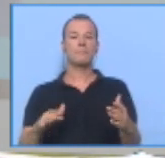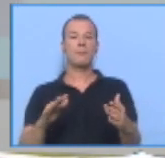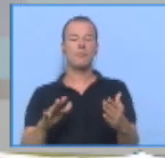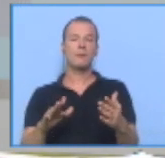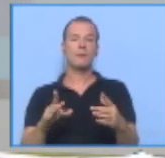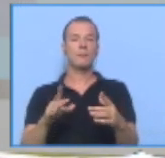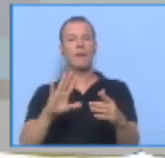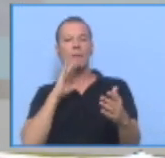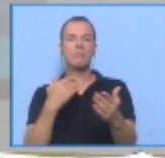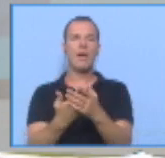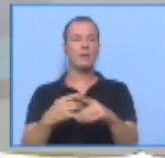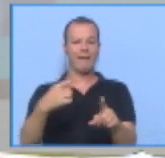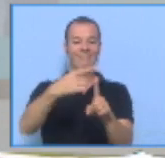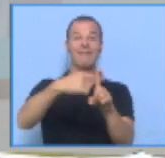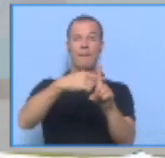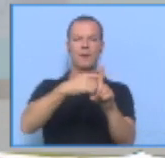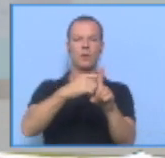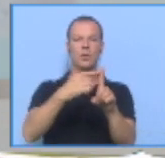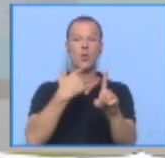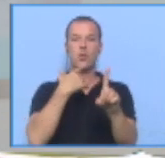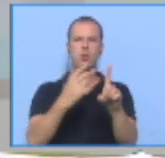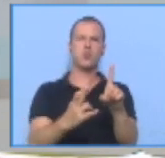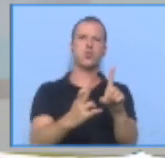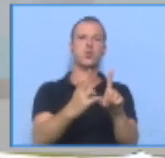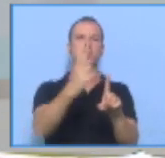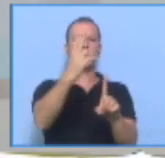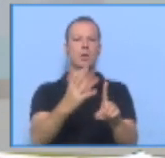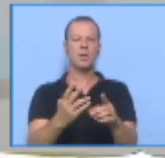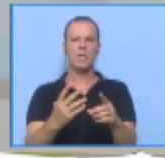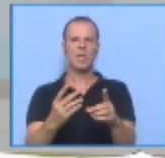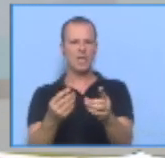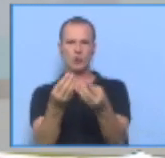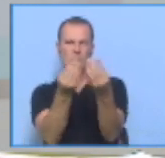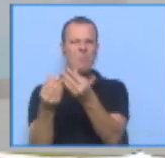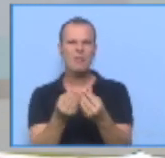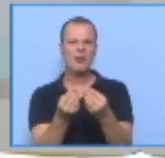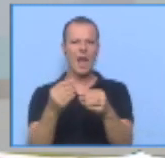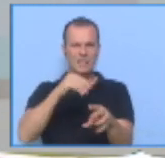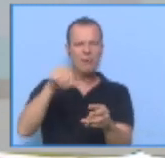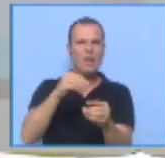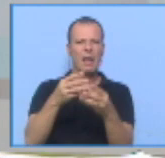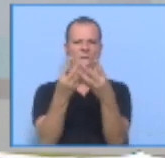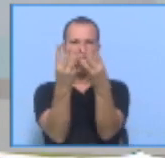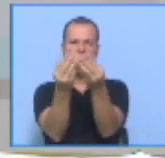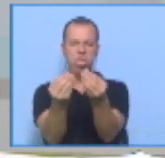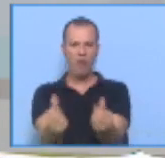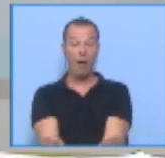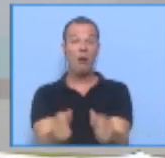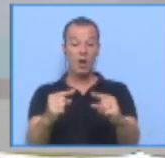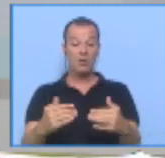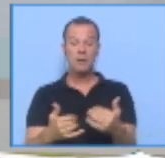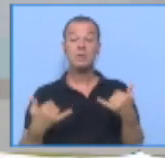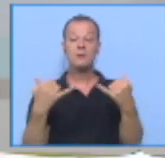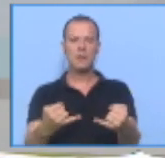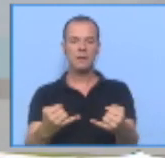de pôr a elevadas temperaturas alguns dos materiais da Terra, fundir esses materiais e permitir a partir dessa fusão fazer